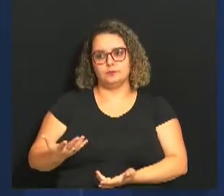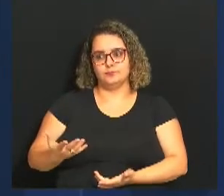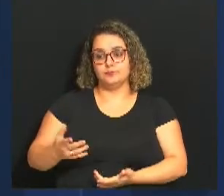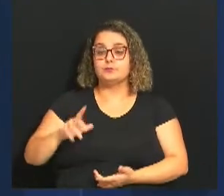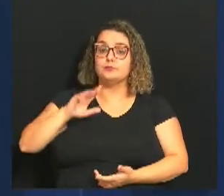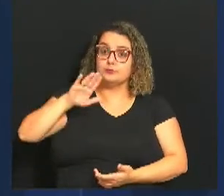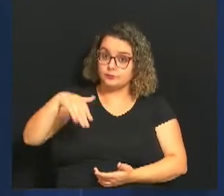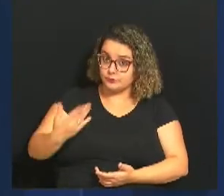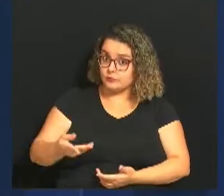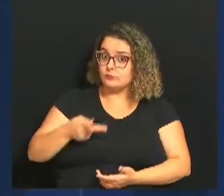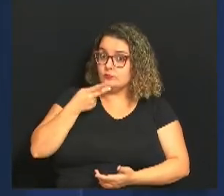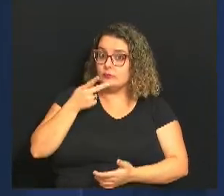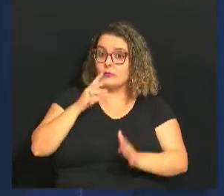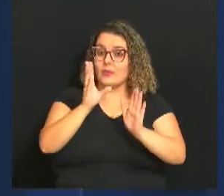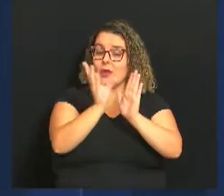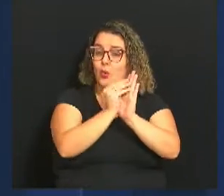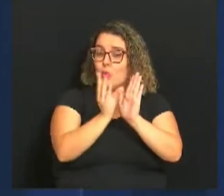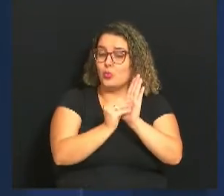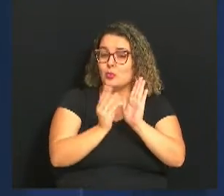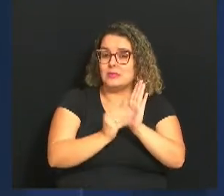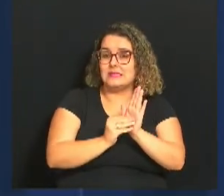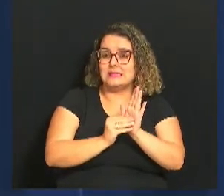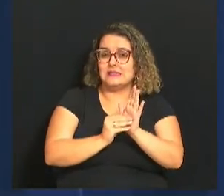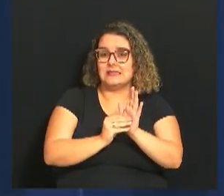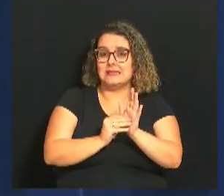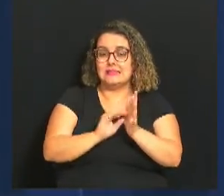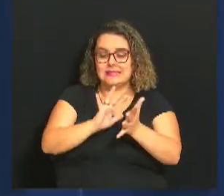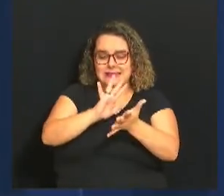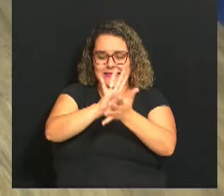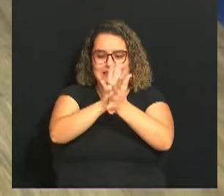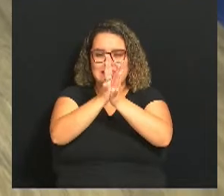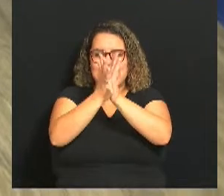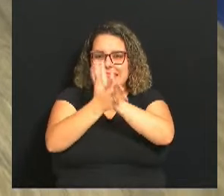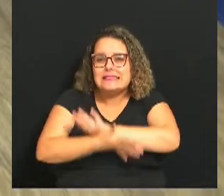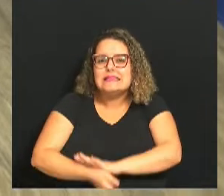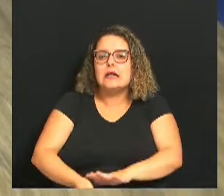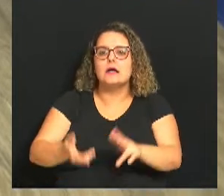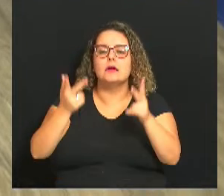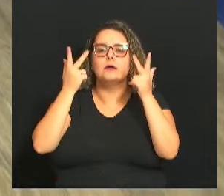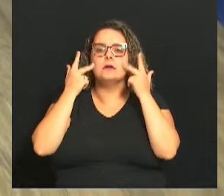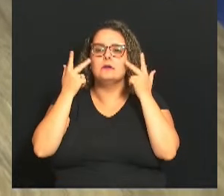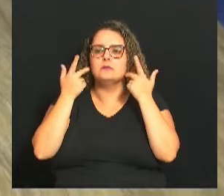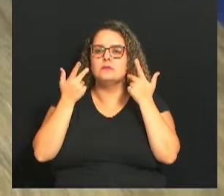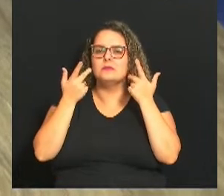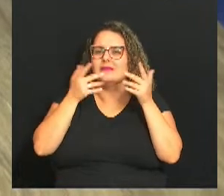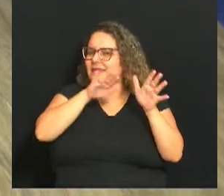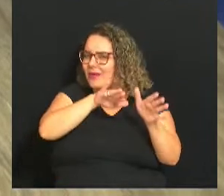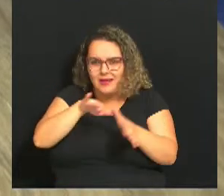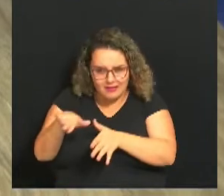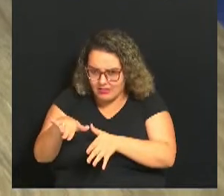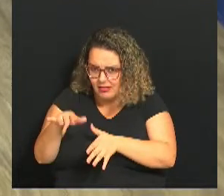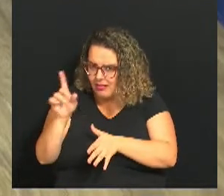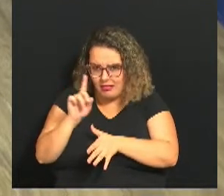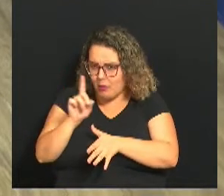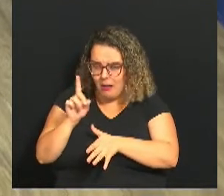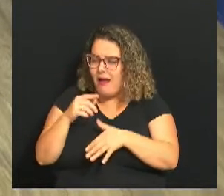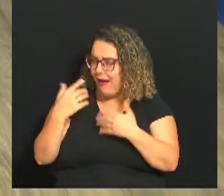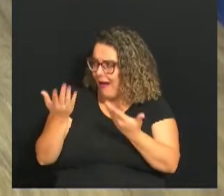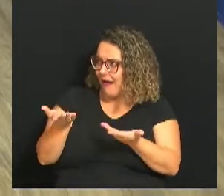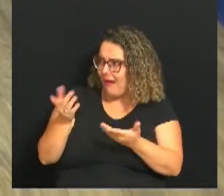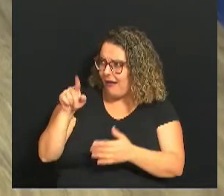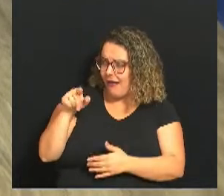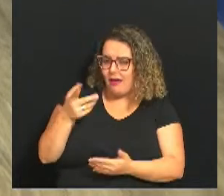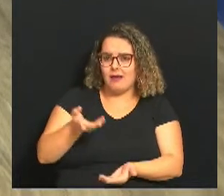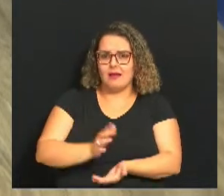de desastre natural, nesse caso, essa hipótese está descartada. É isso, professor?